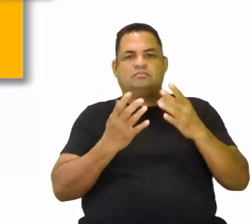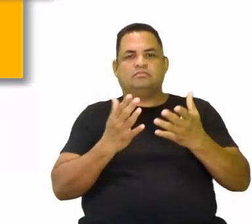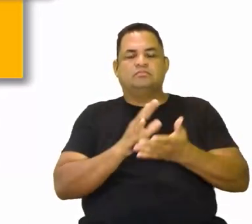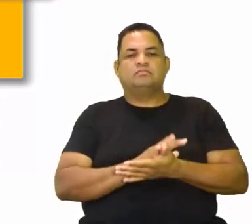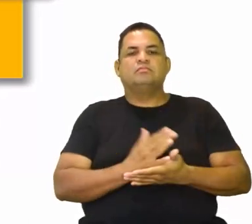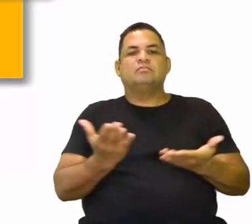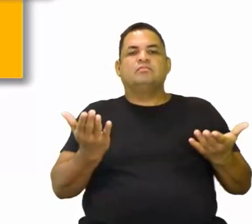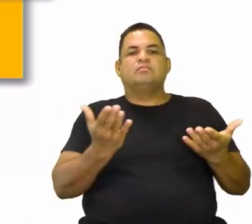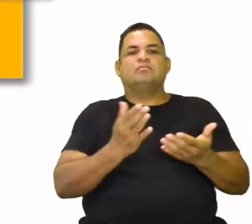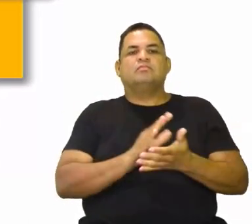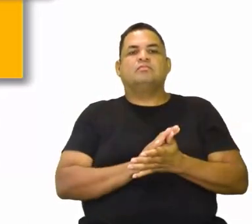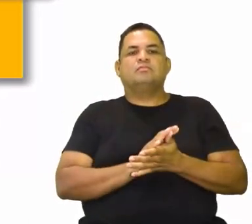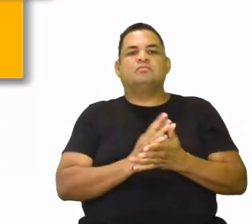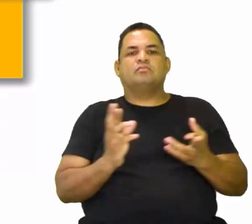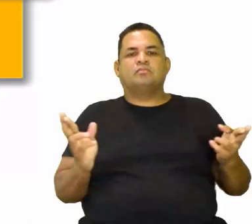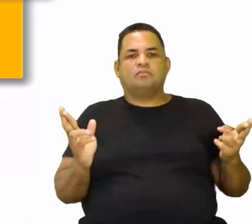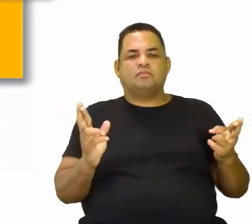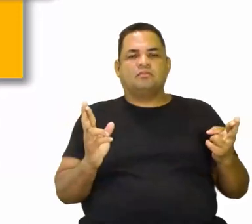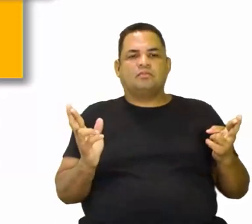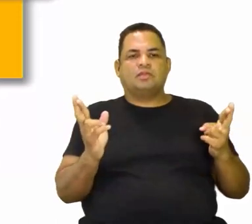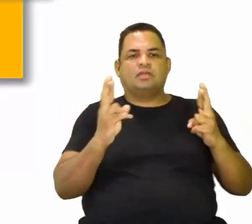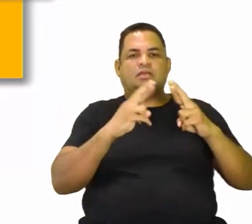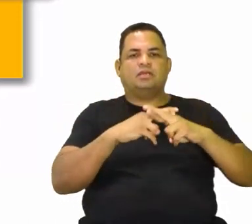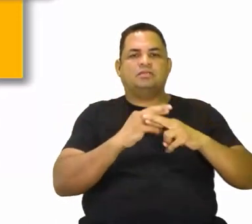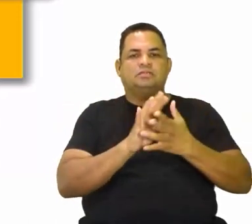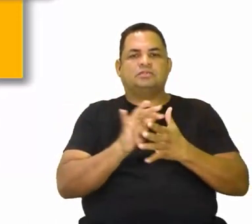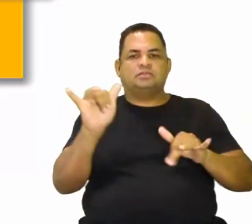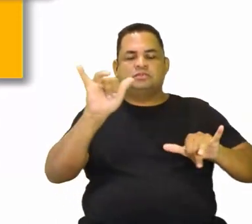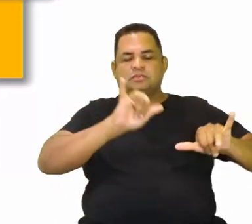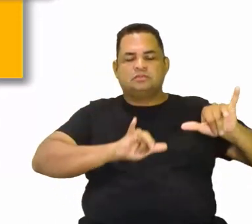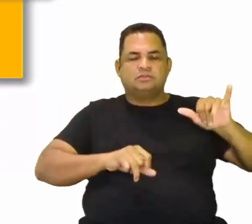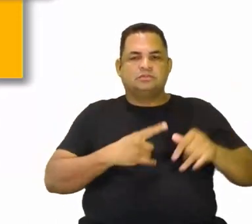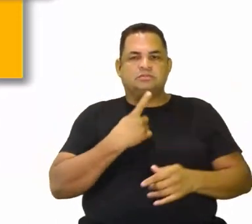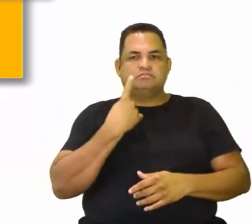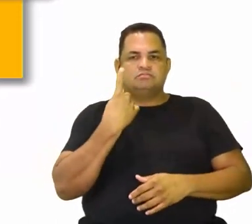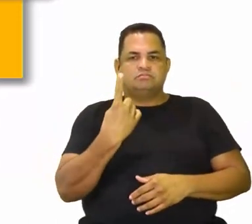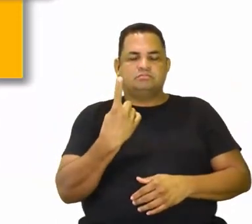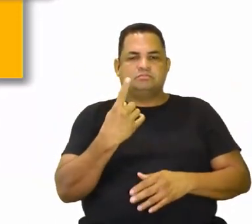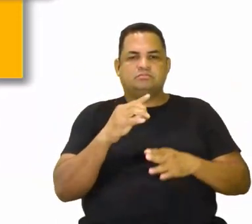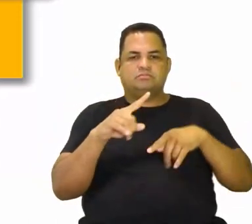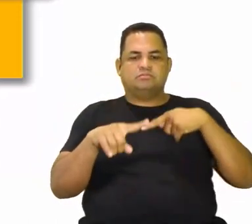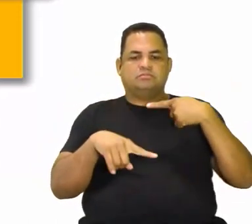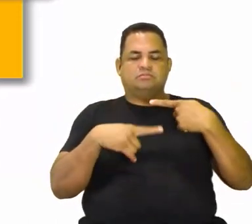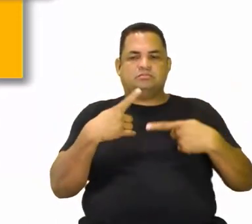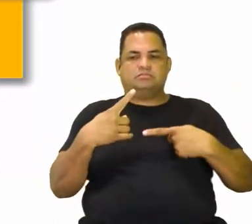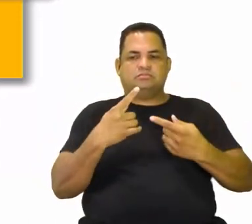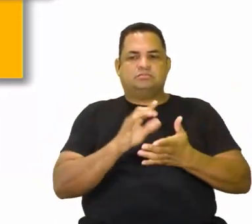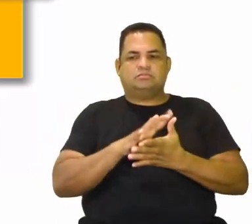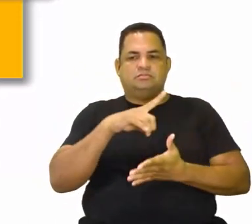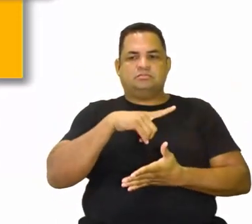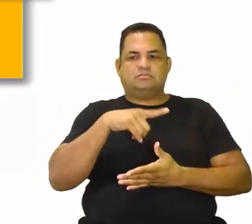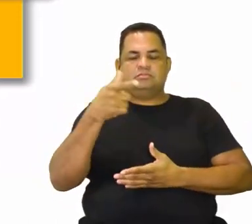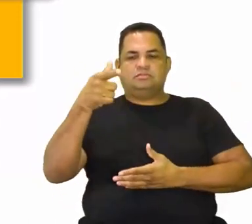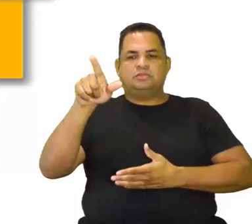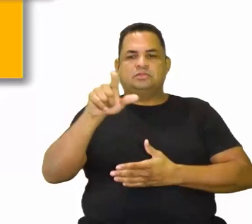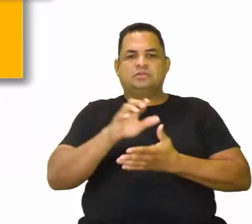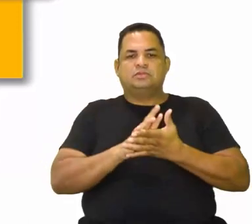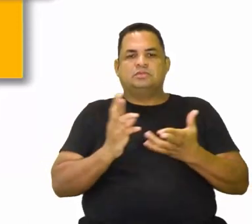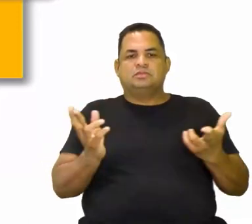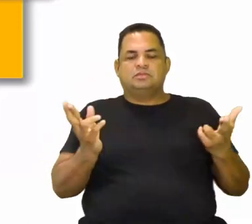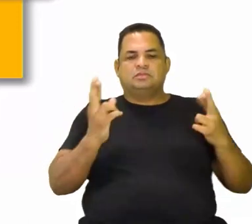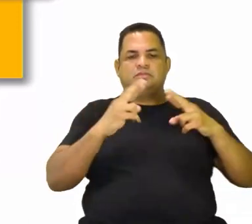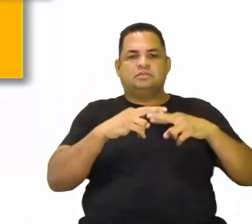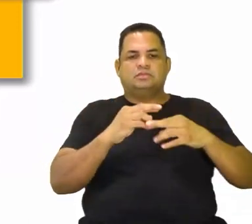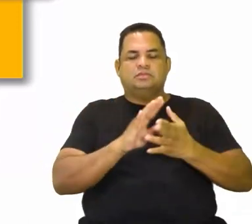vocês sobre reações químicas, mas parte 1, hein? Porque nas outras aulas nós vamos ter mais reações químicas, então se